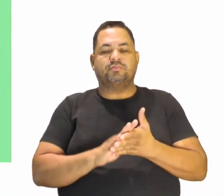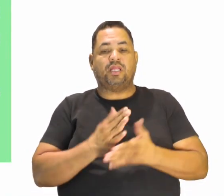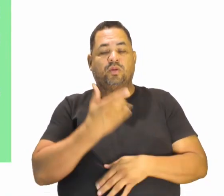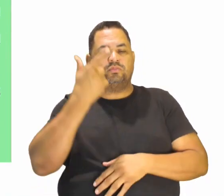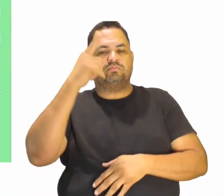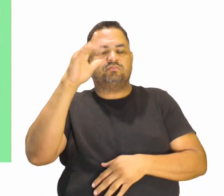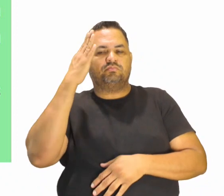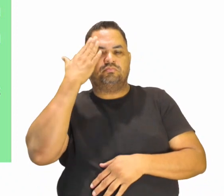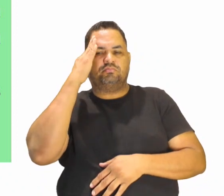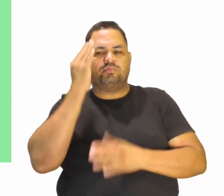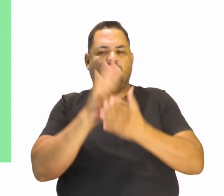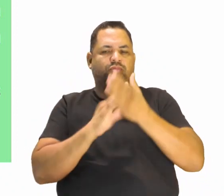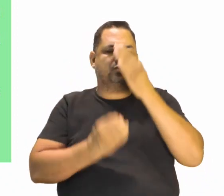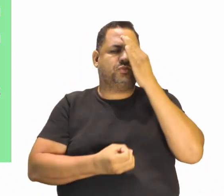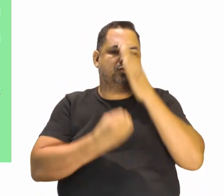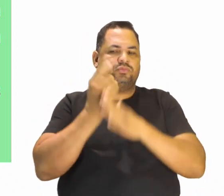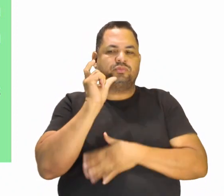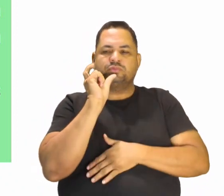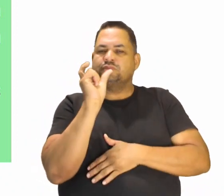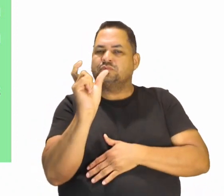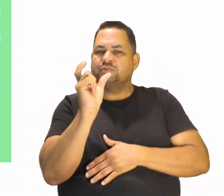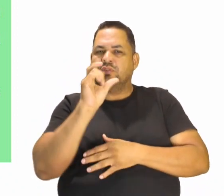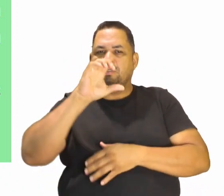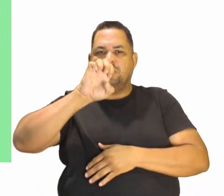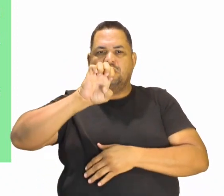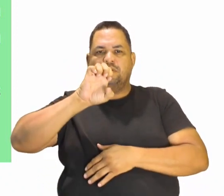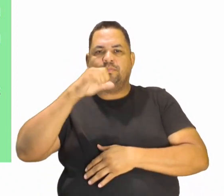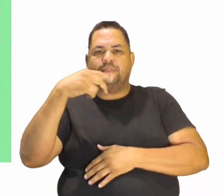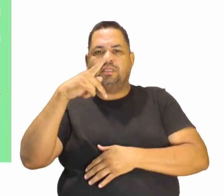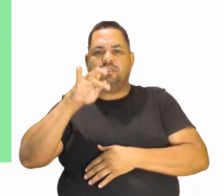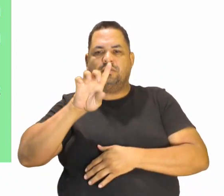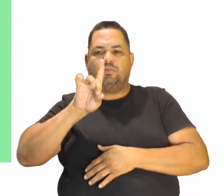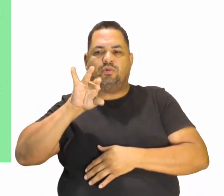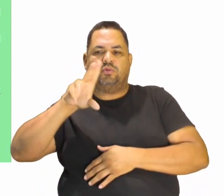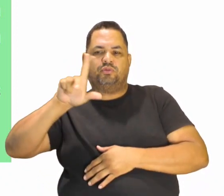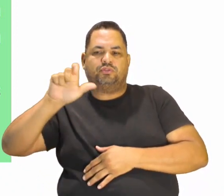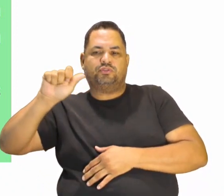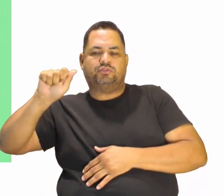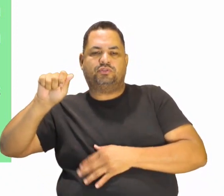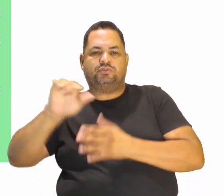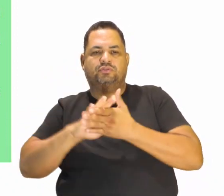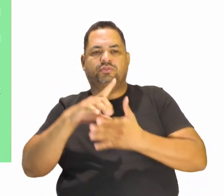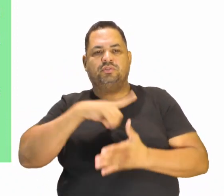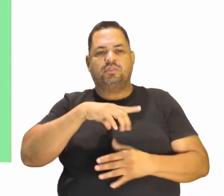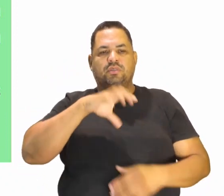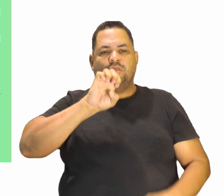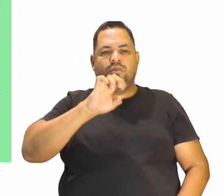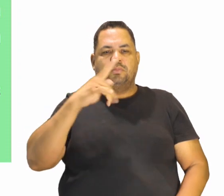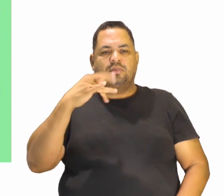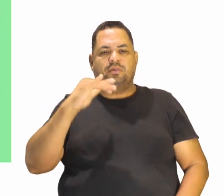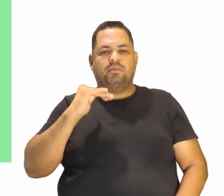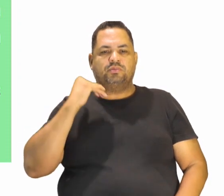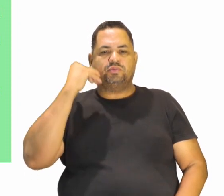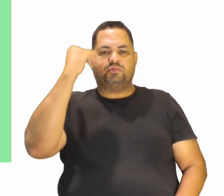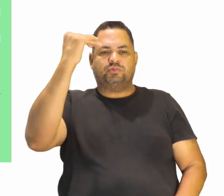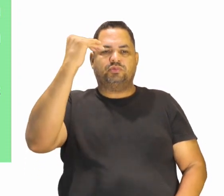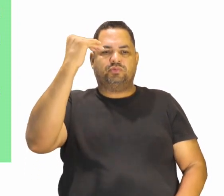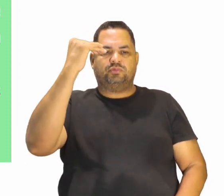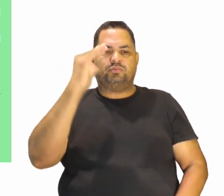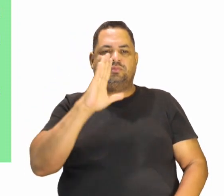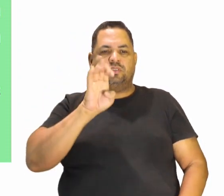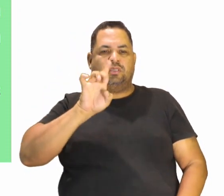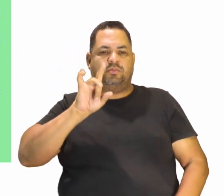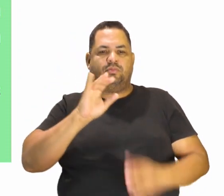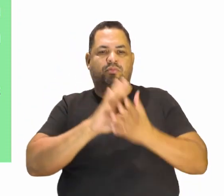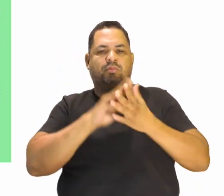onde surge esse nome epidemiologia. E nós temos ep de sobre em cima, demio, população,